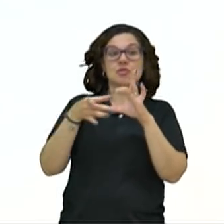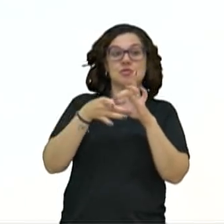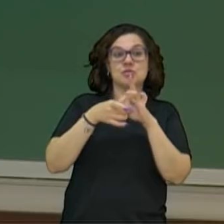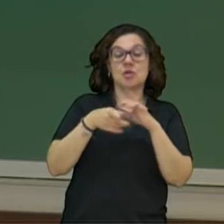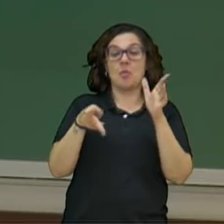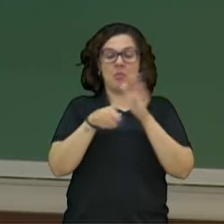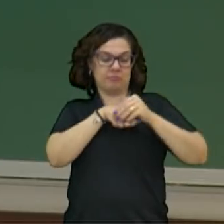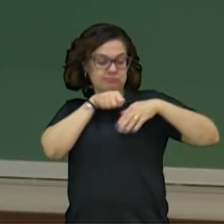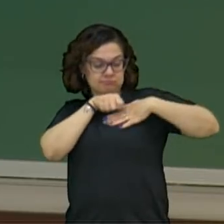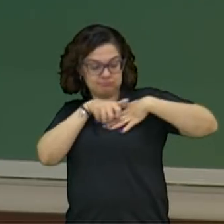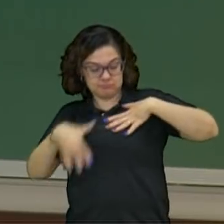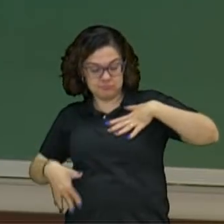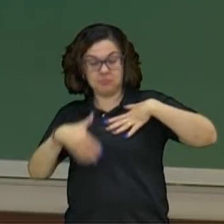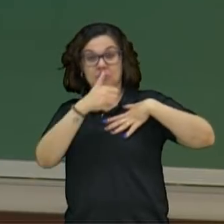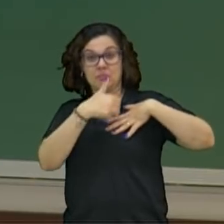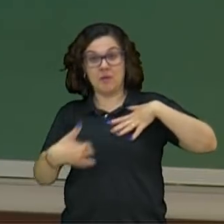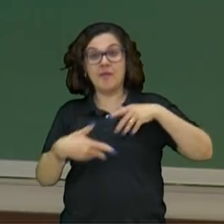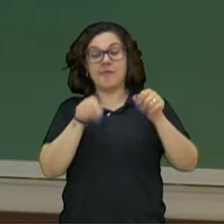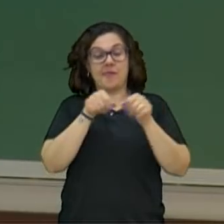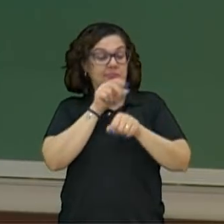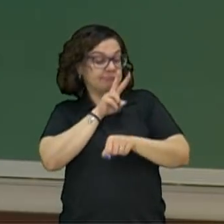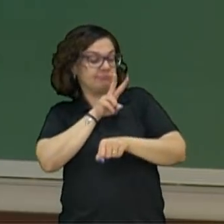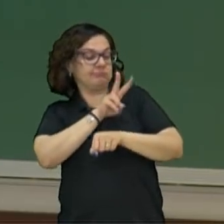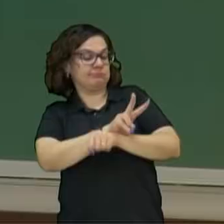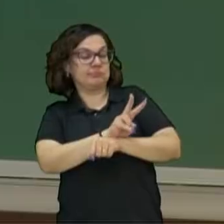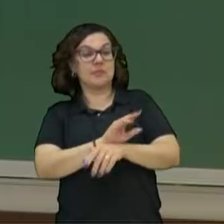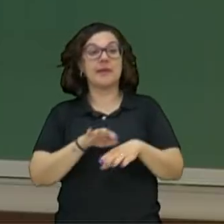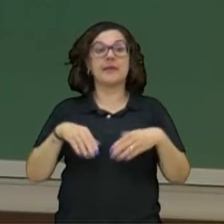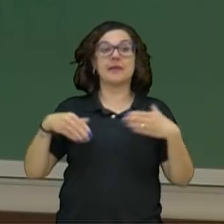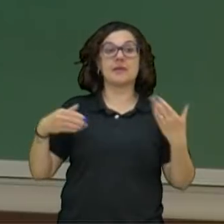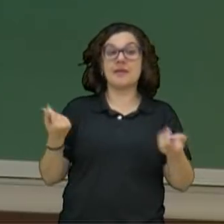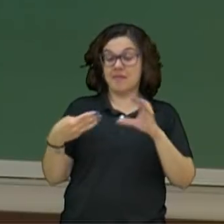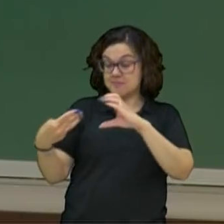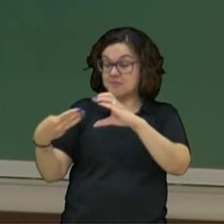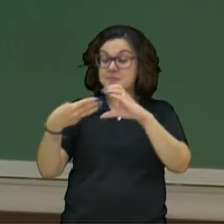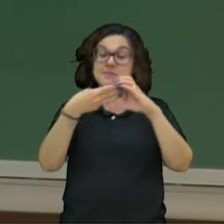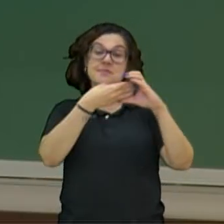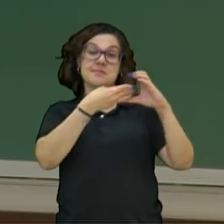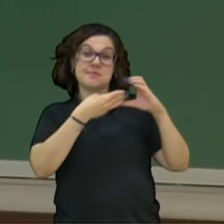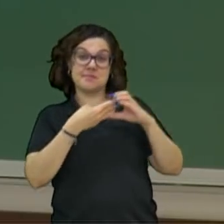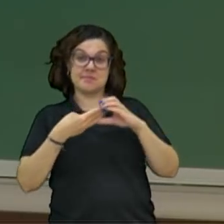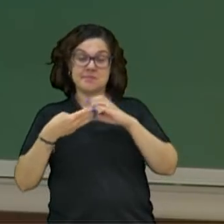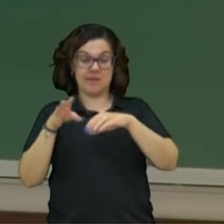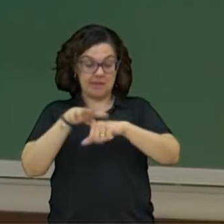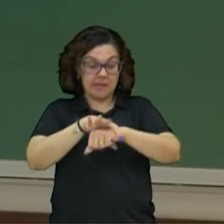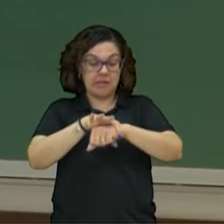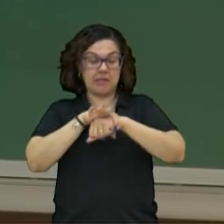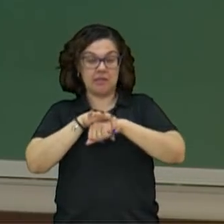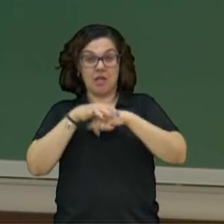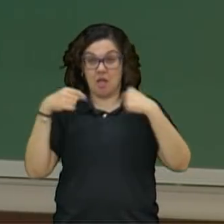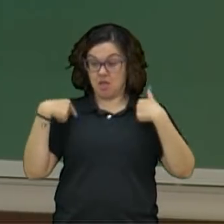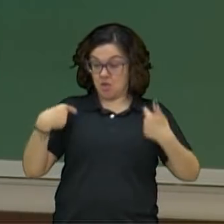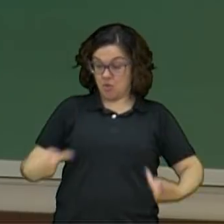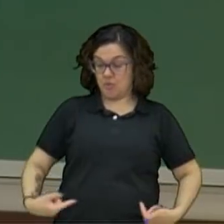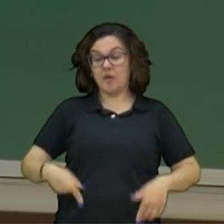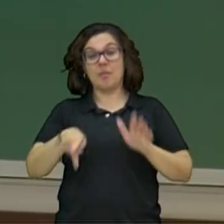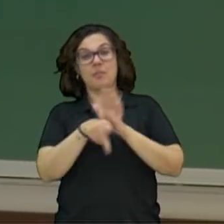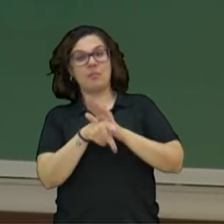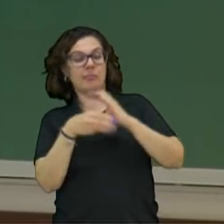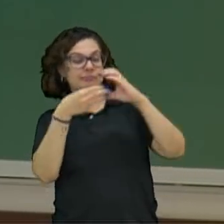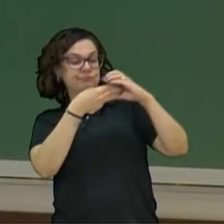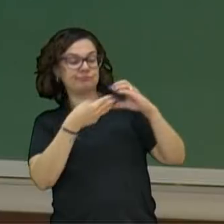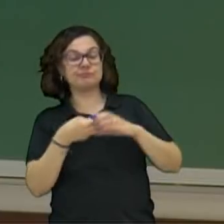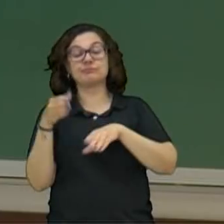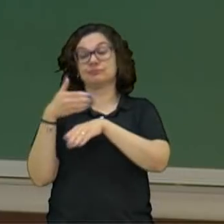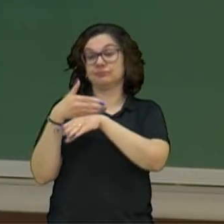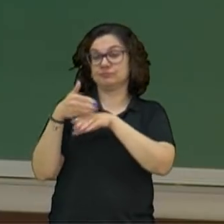sistema linfático, né, que ele faz essa defesa, e que essas células que fazem essa proteção são os glóbulos